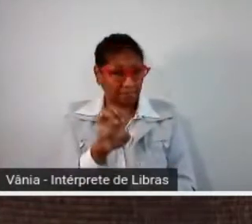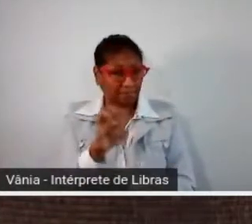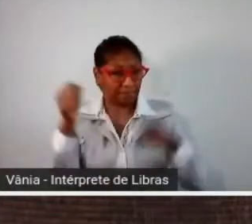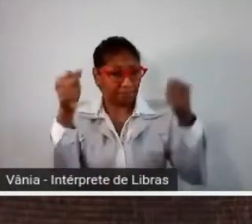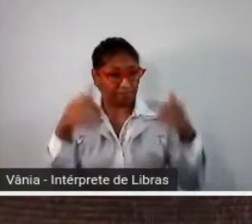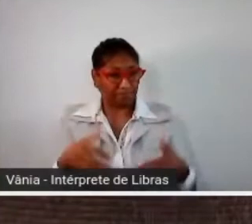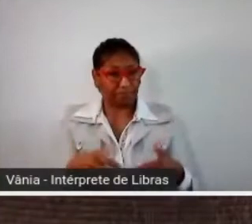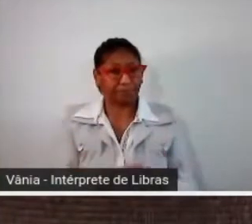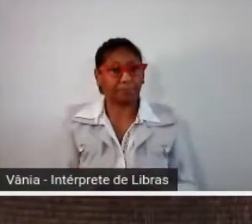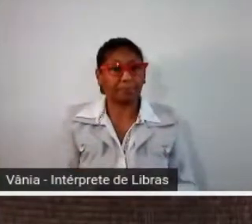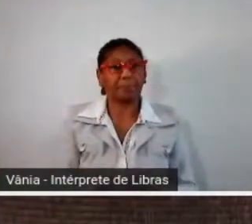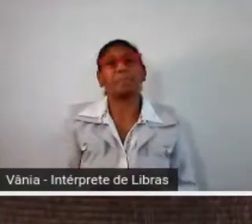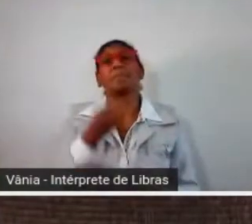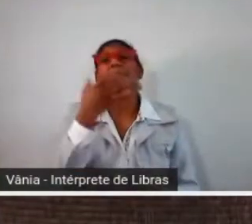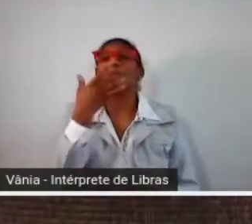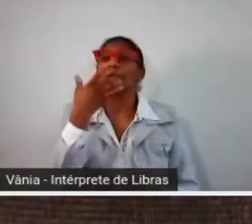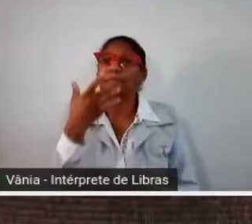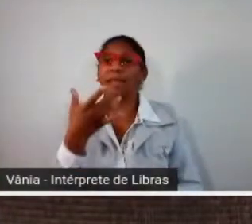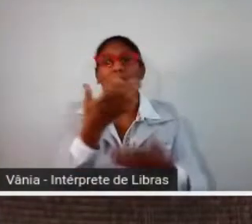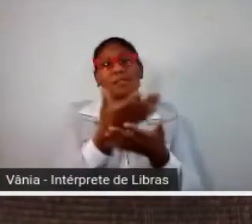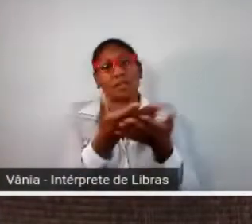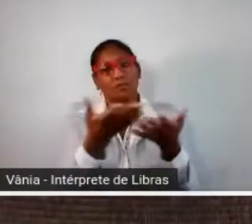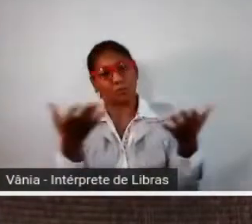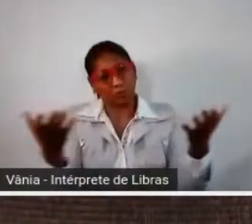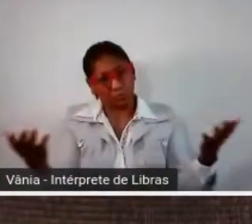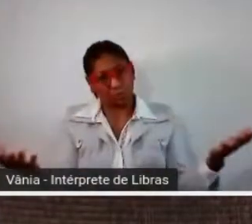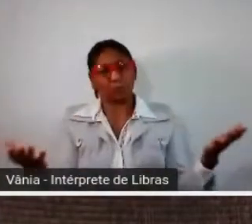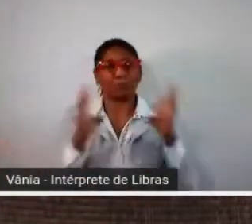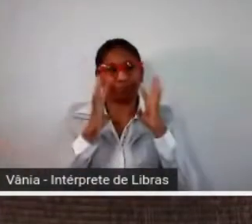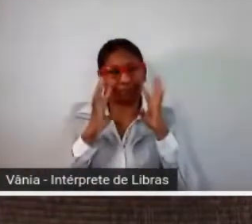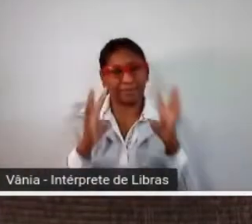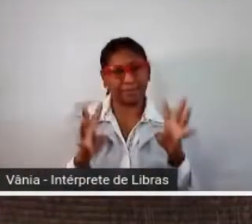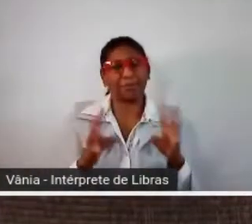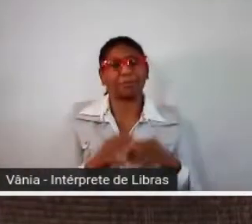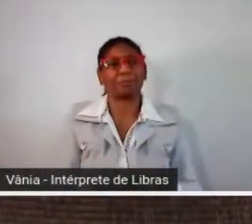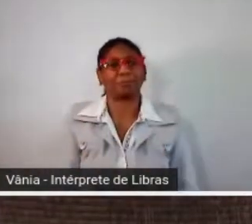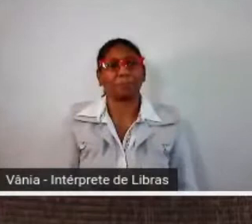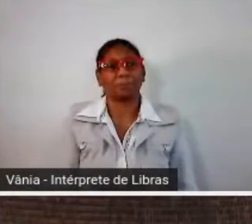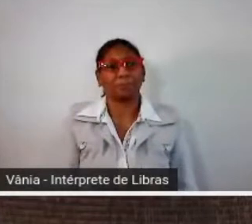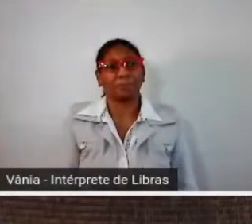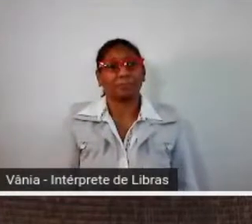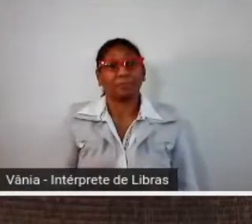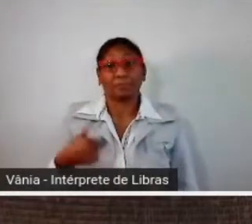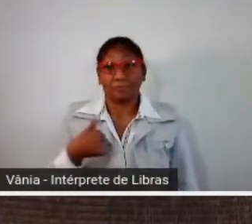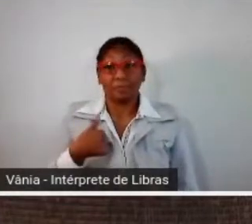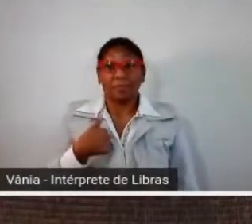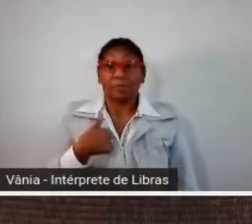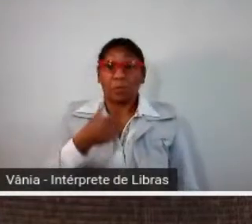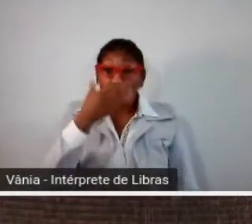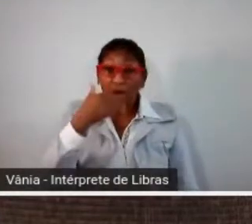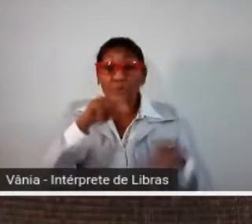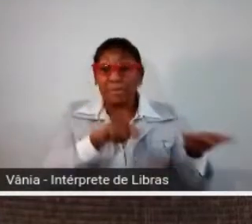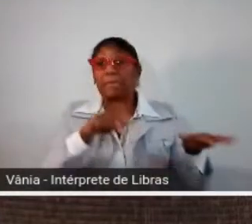Primeiro, só falar boa tarde, né, governador? Boa tarde, senhor, todos que estão nos ouvindo. E eu acho que é mais uma semana aí do